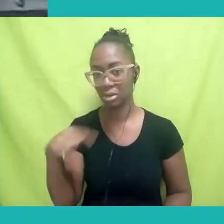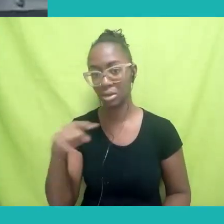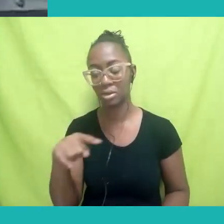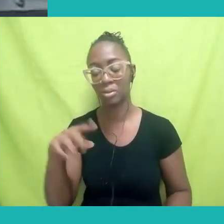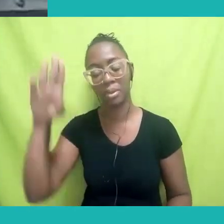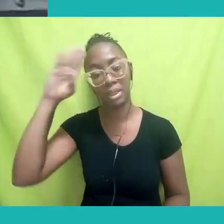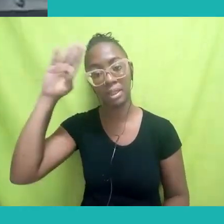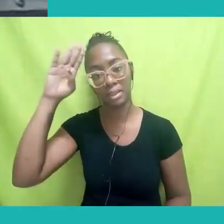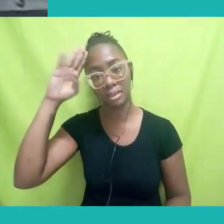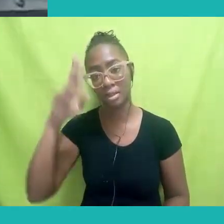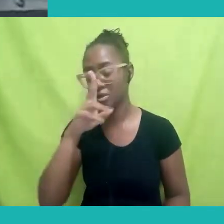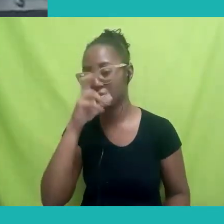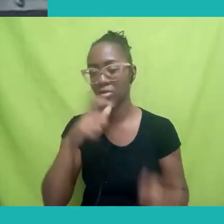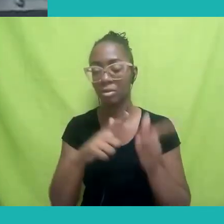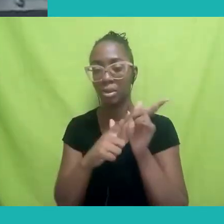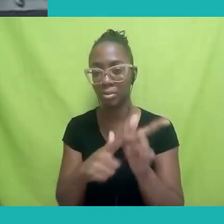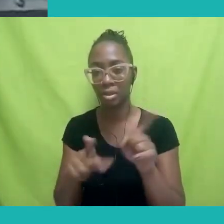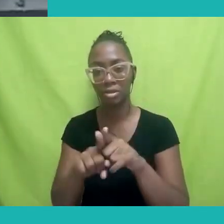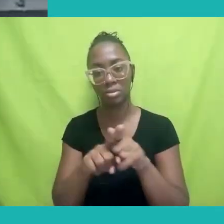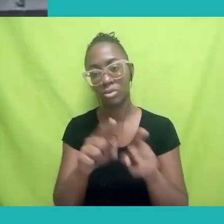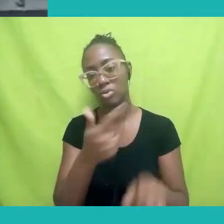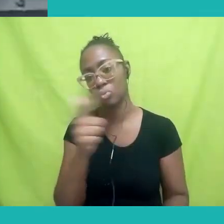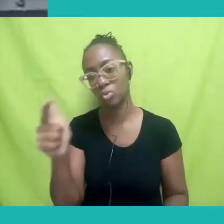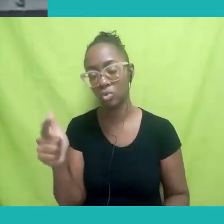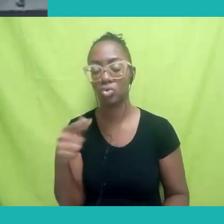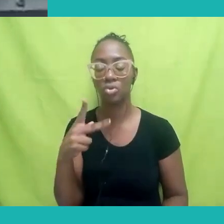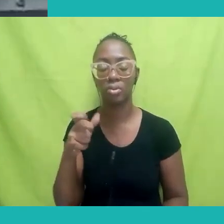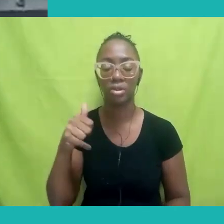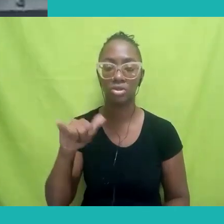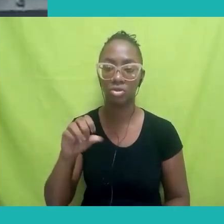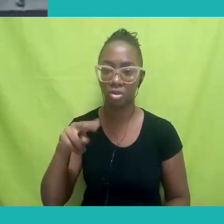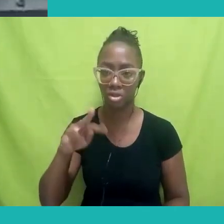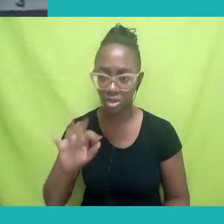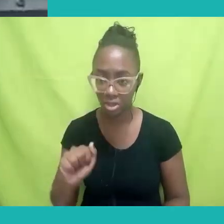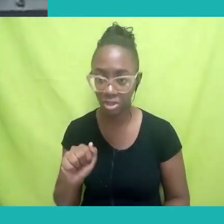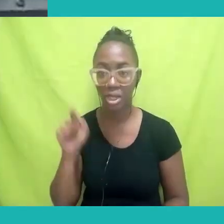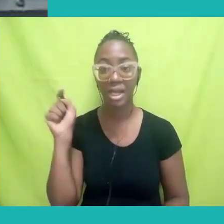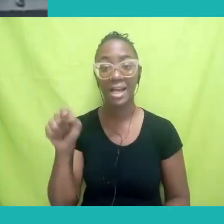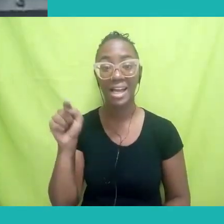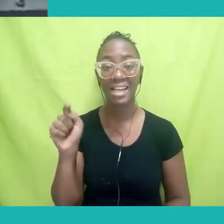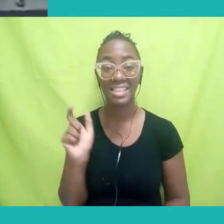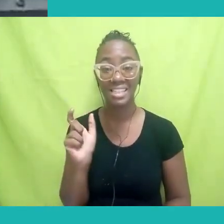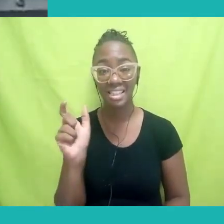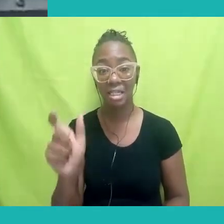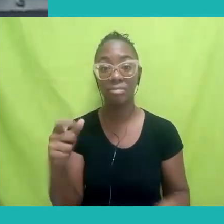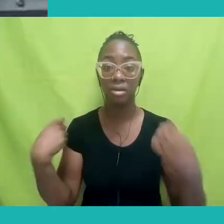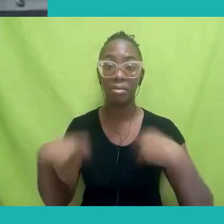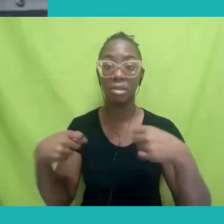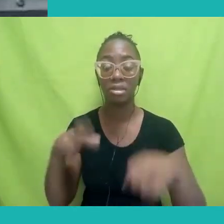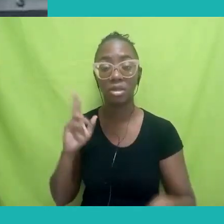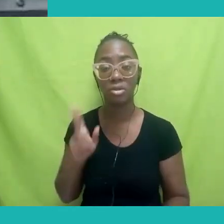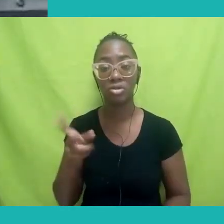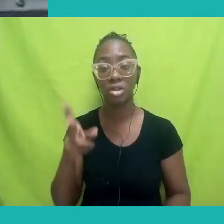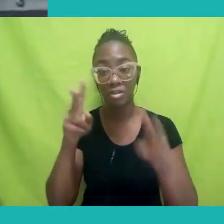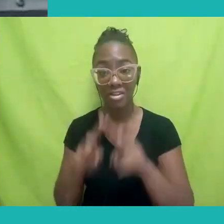Armadas e respectivos pensionistas é que o termo previdência, né, ele tem que continuar aqui sendo visto entre aspas,